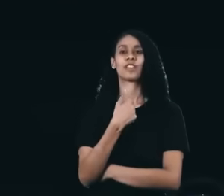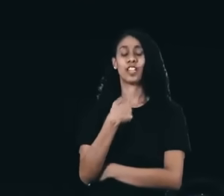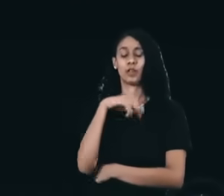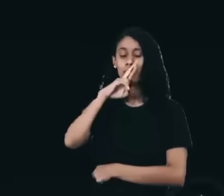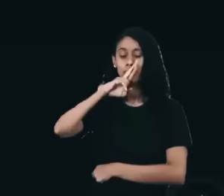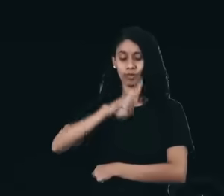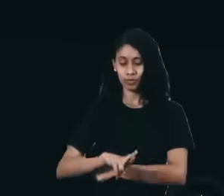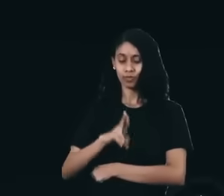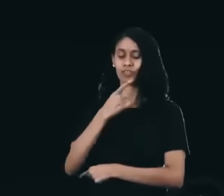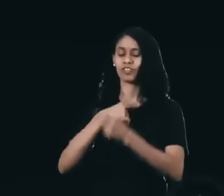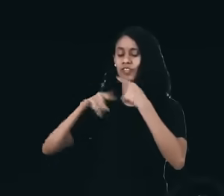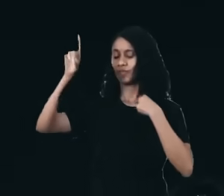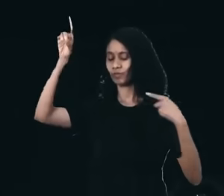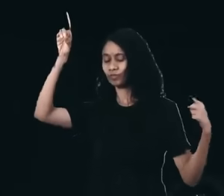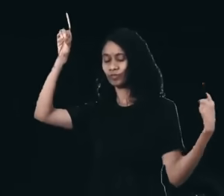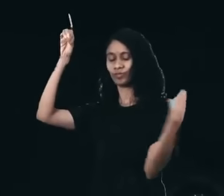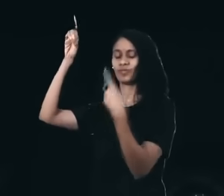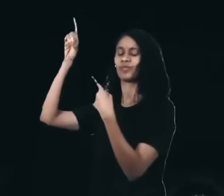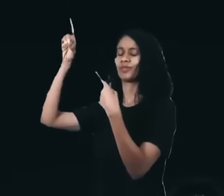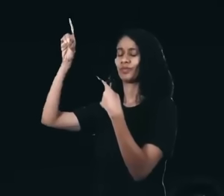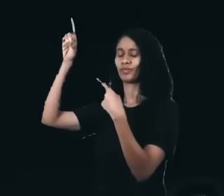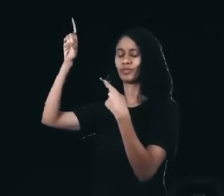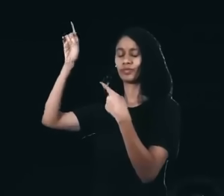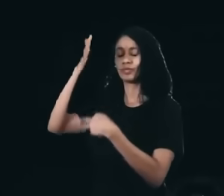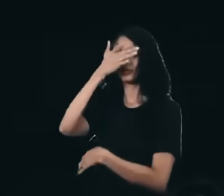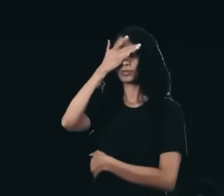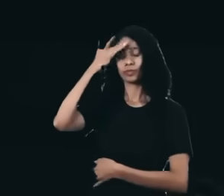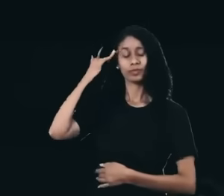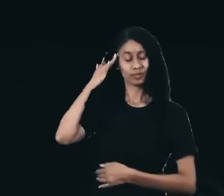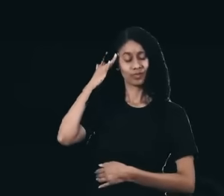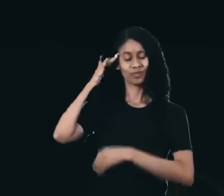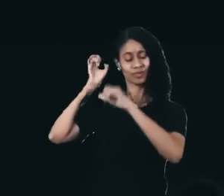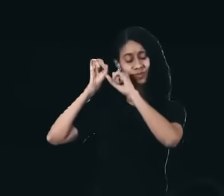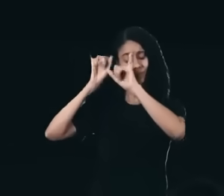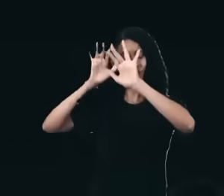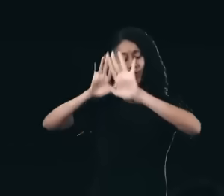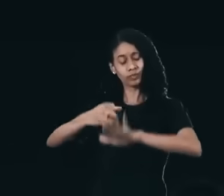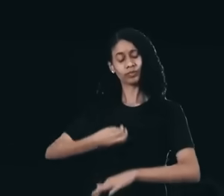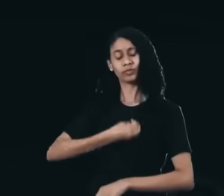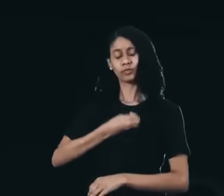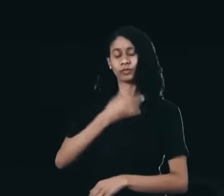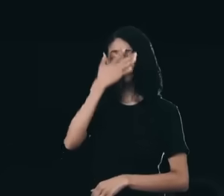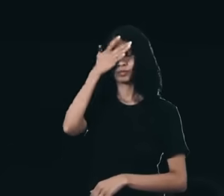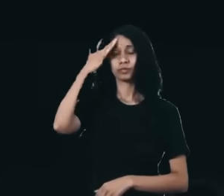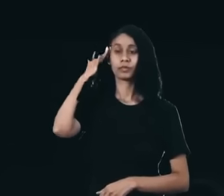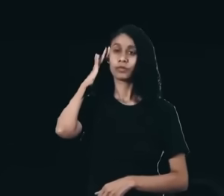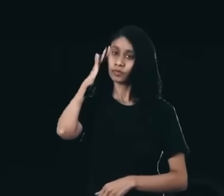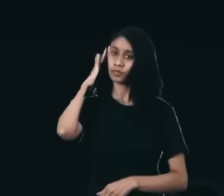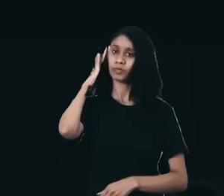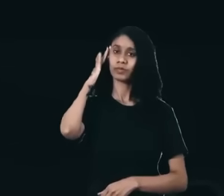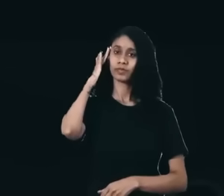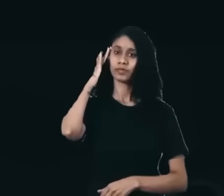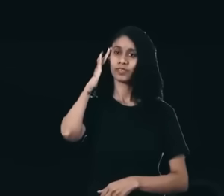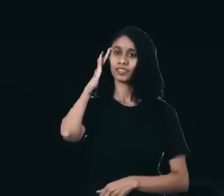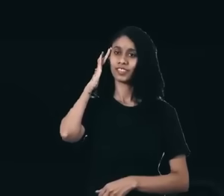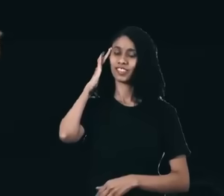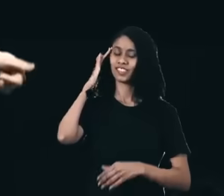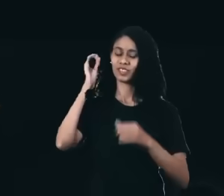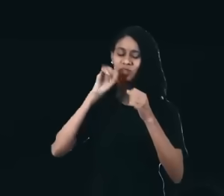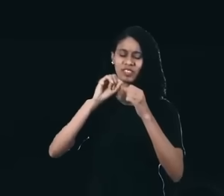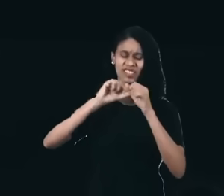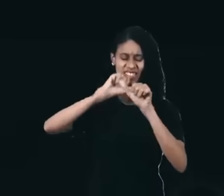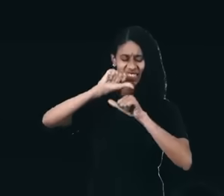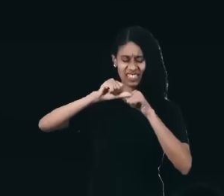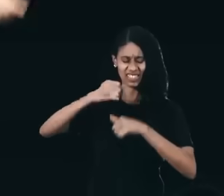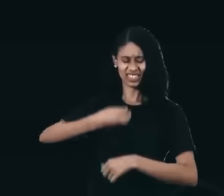resposta do desejo de Deus para alguém, para abençoar a vida de alguém, para tocar a vida